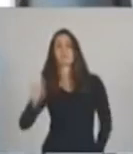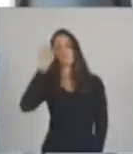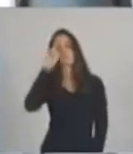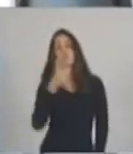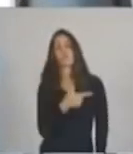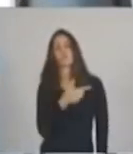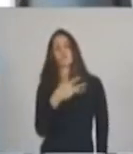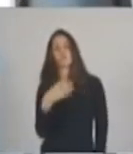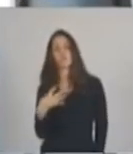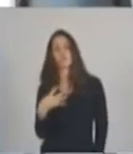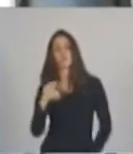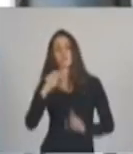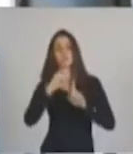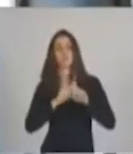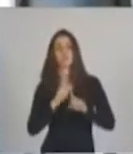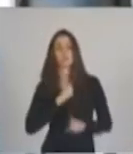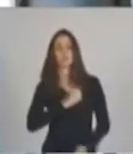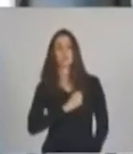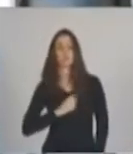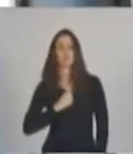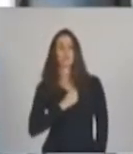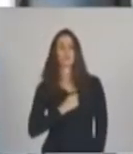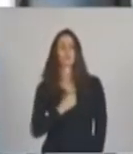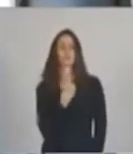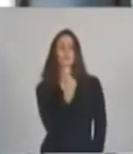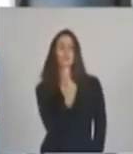de agosto de